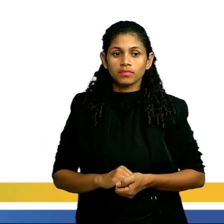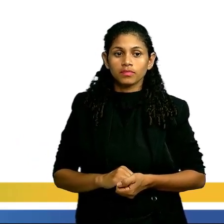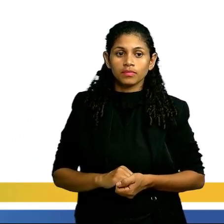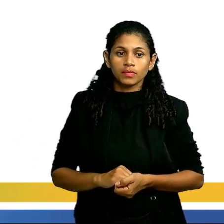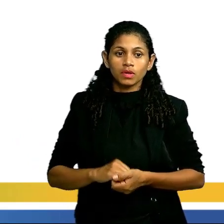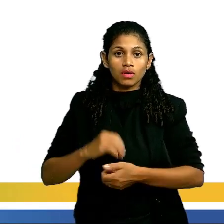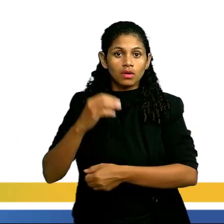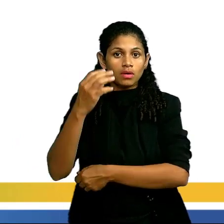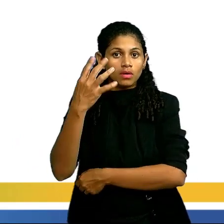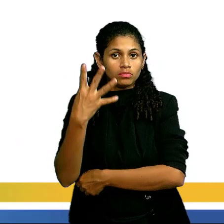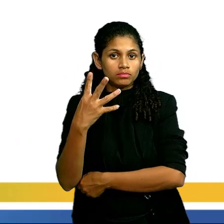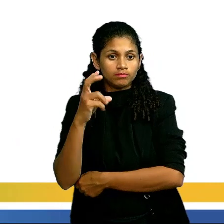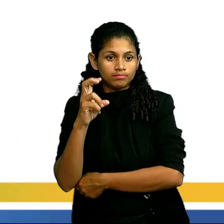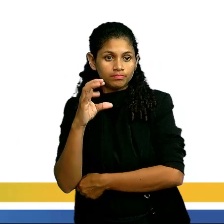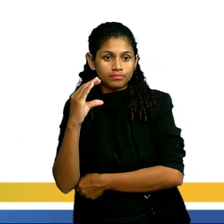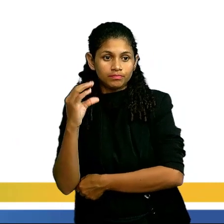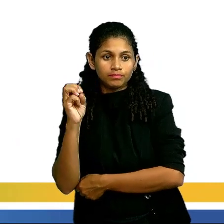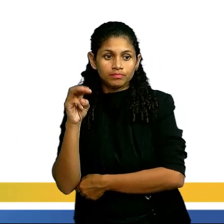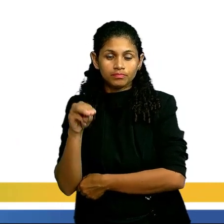centímetros.